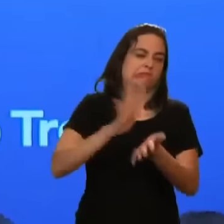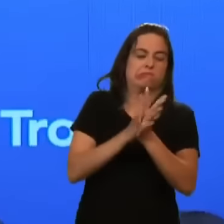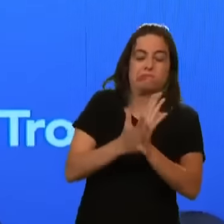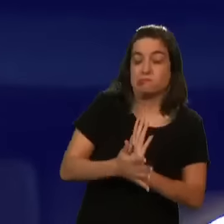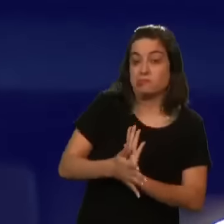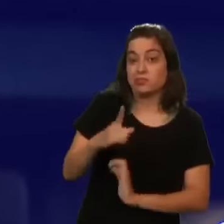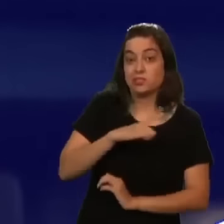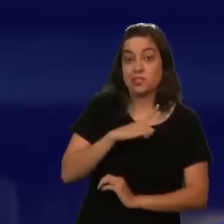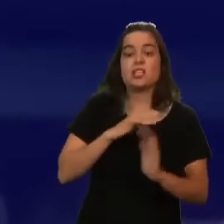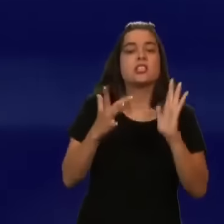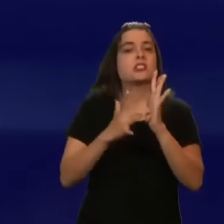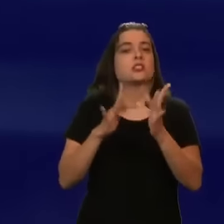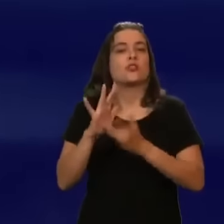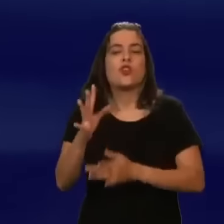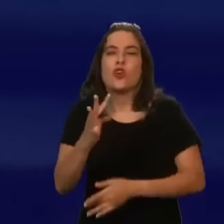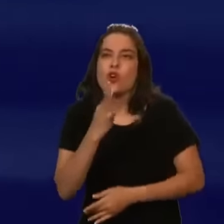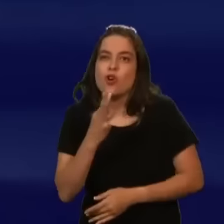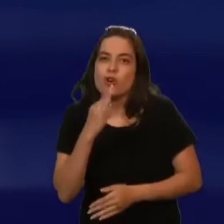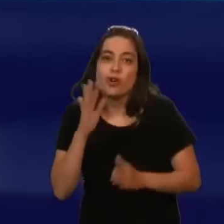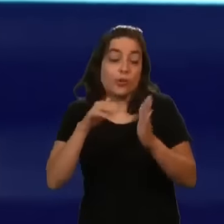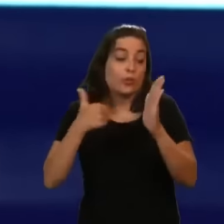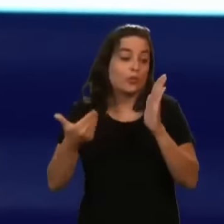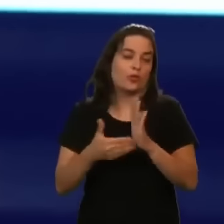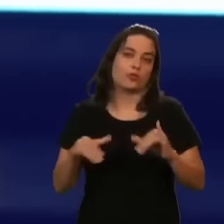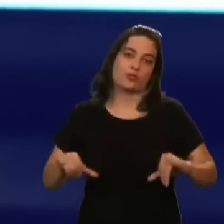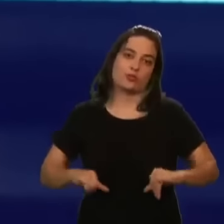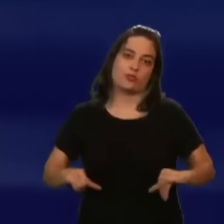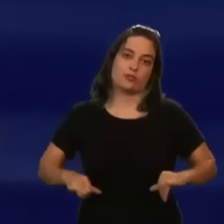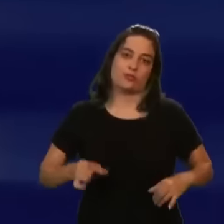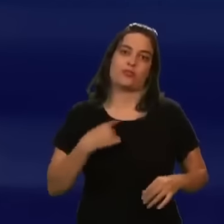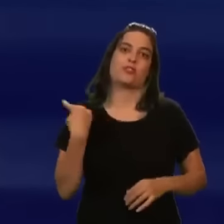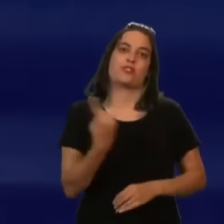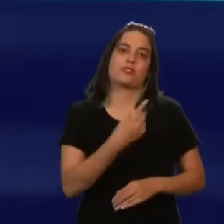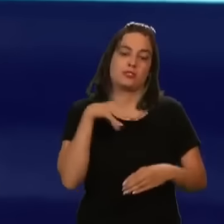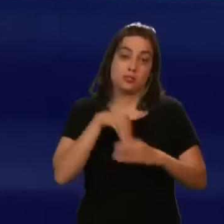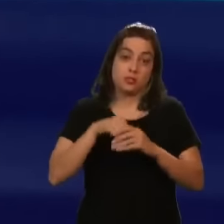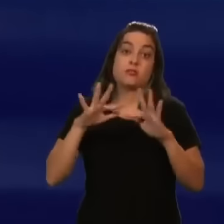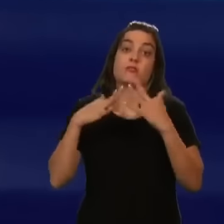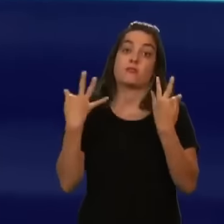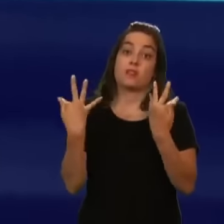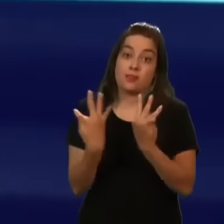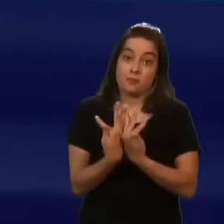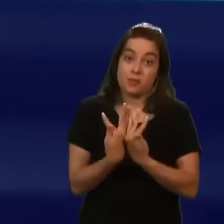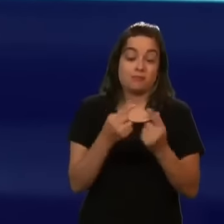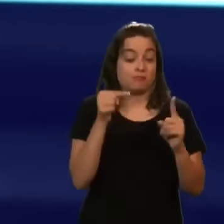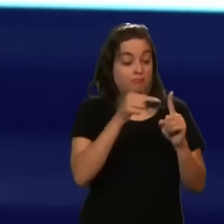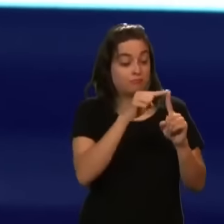se identificou com todas as nossas dores do nosso ambiente familiar, desde o ventre da nossa mãe.